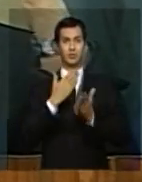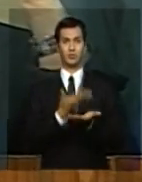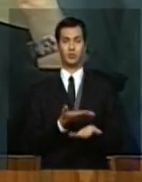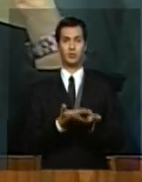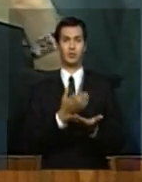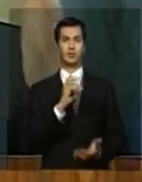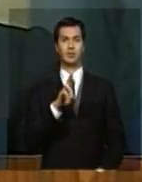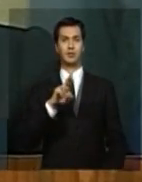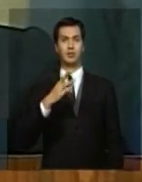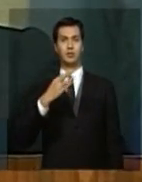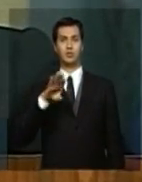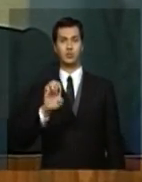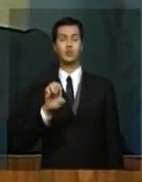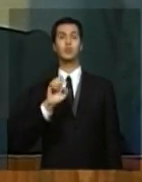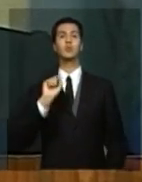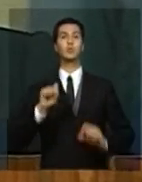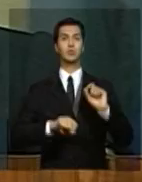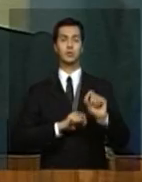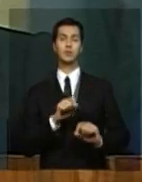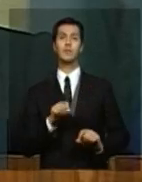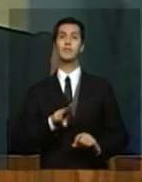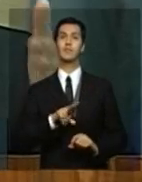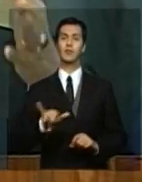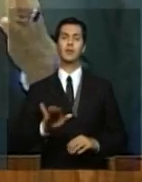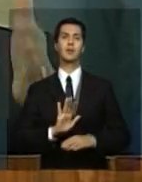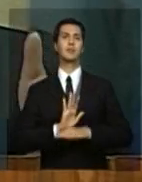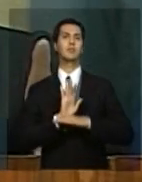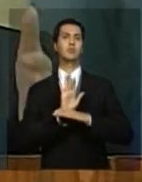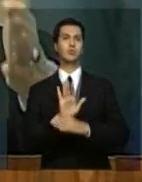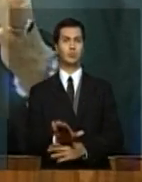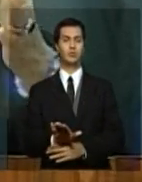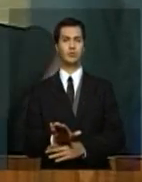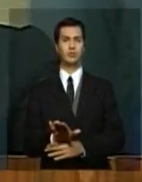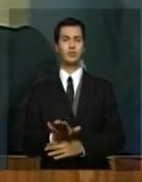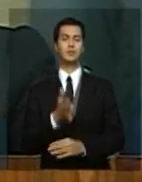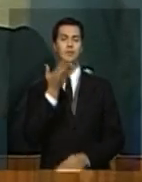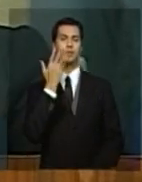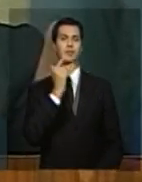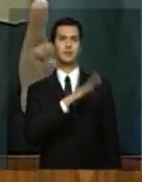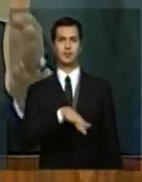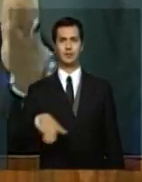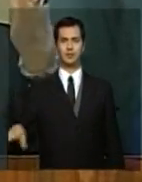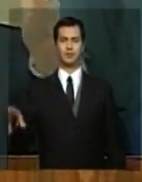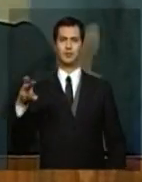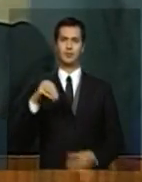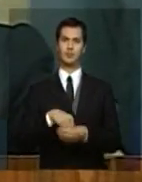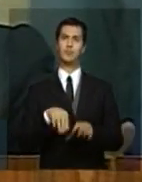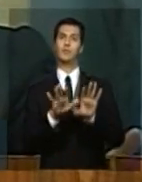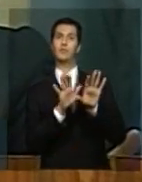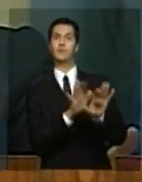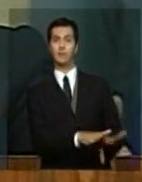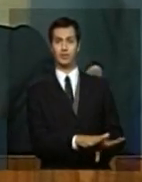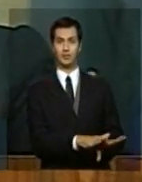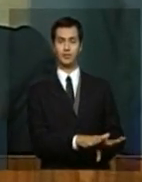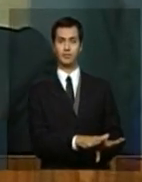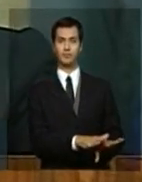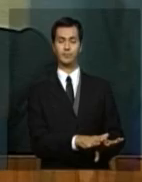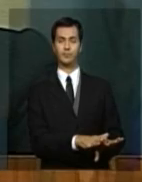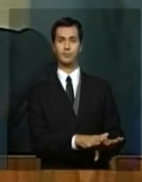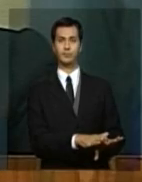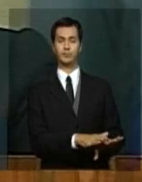vão garantir um lugar de qualidade para as crianças